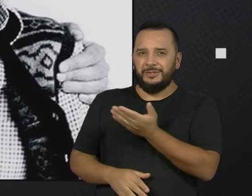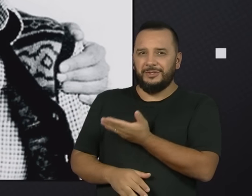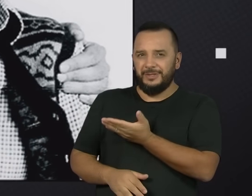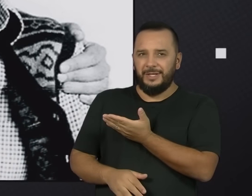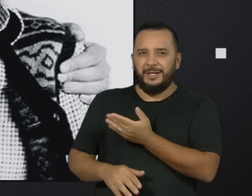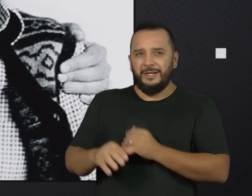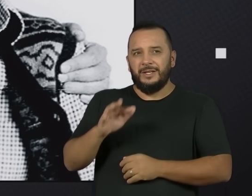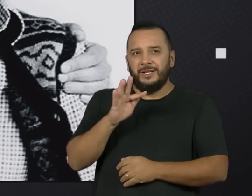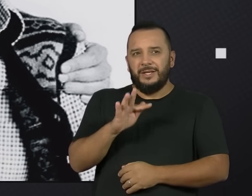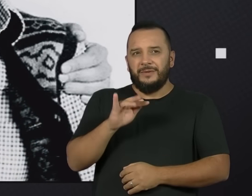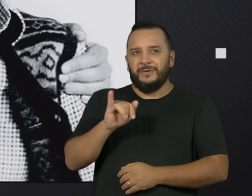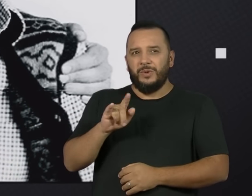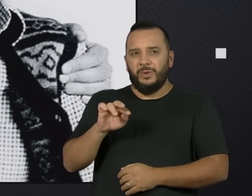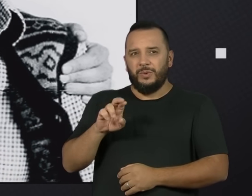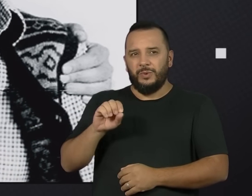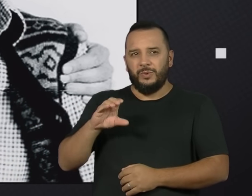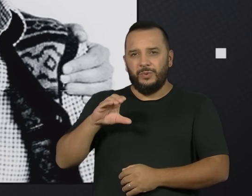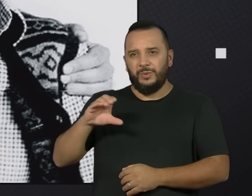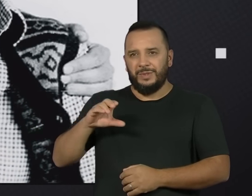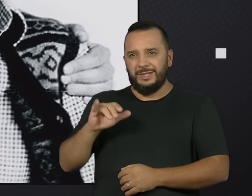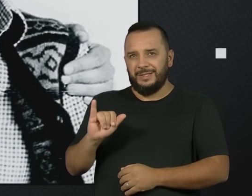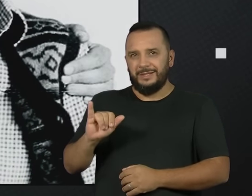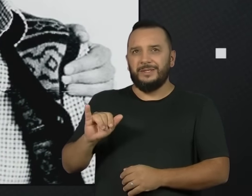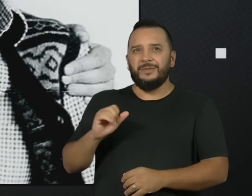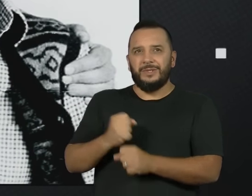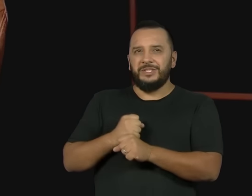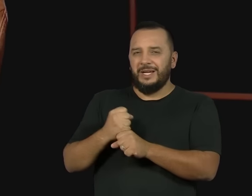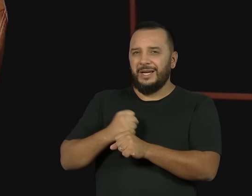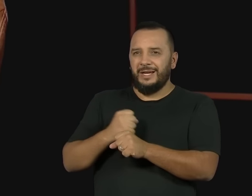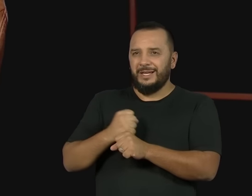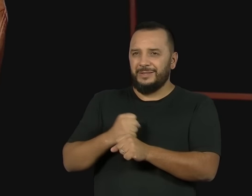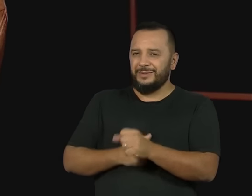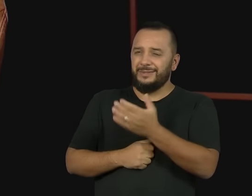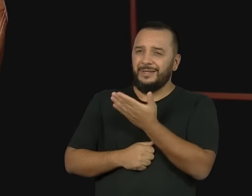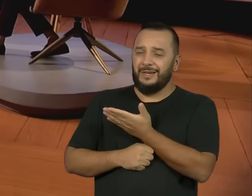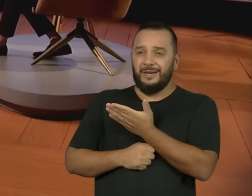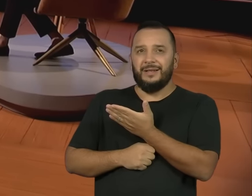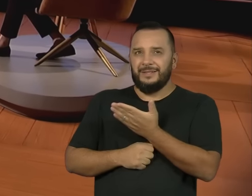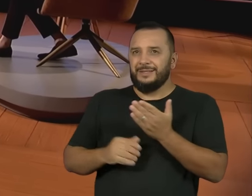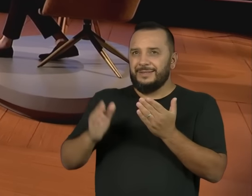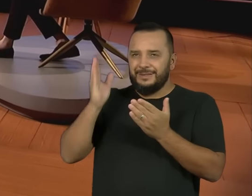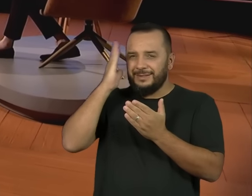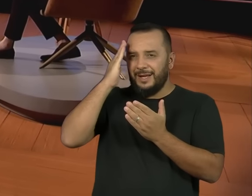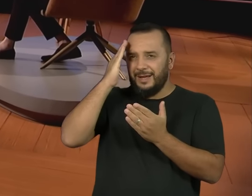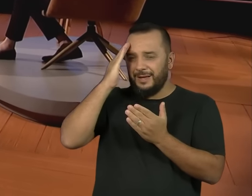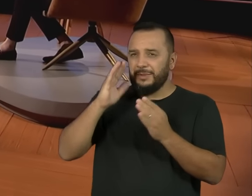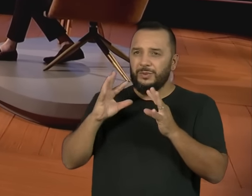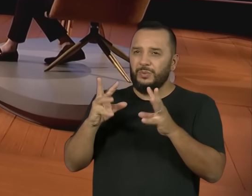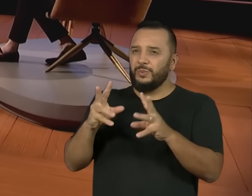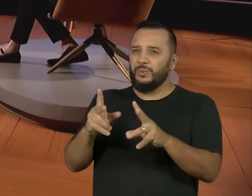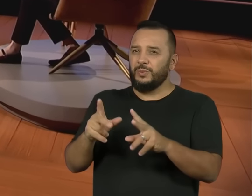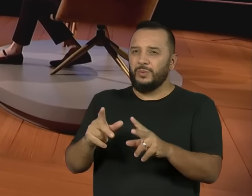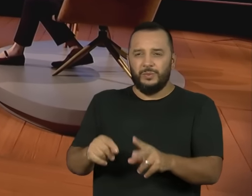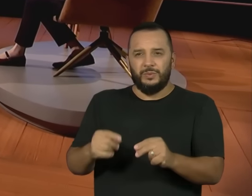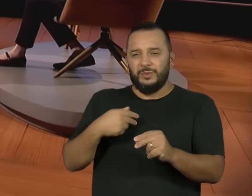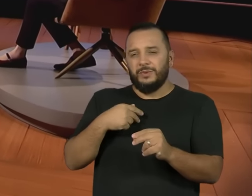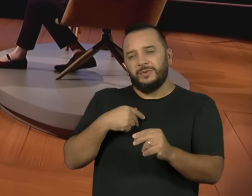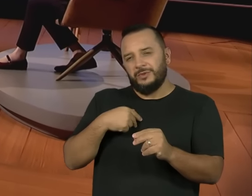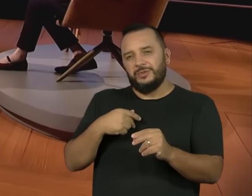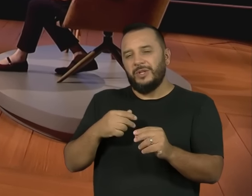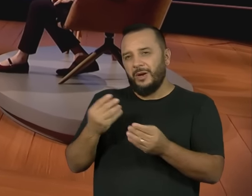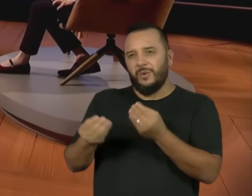durante anos, e ela tem uma noção impecável de todas as colocações, inclusive sociais. Que